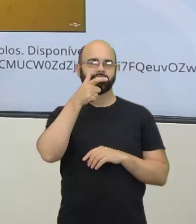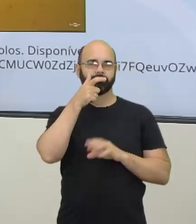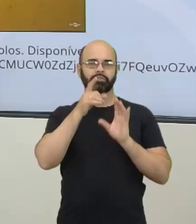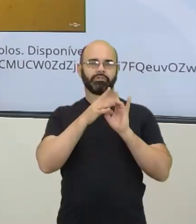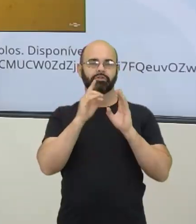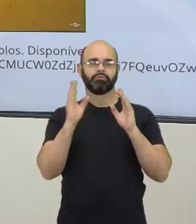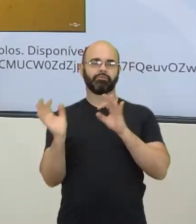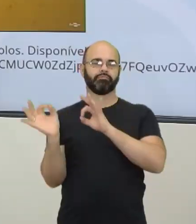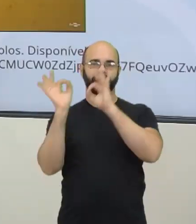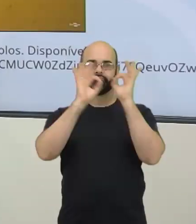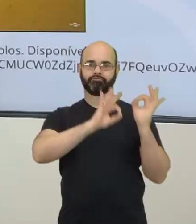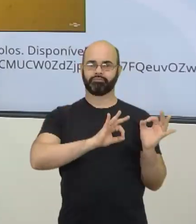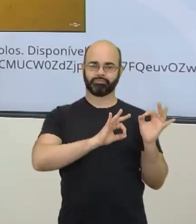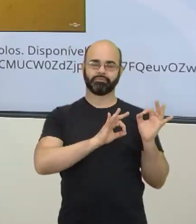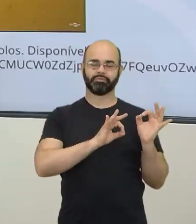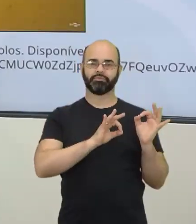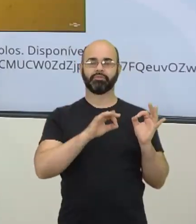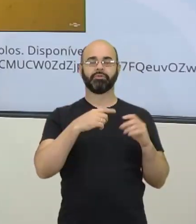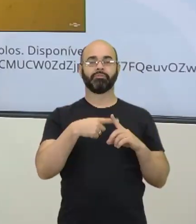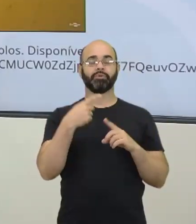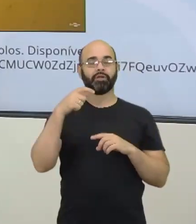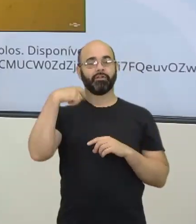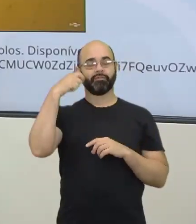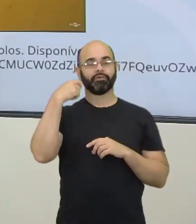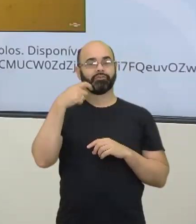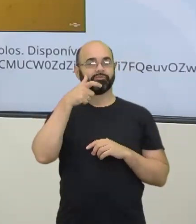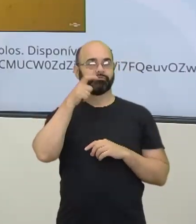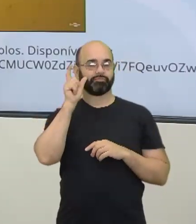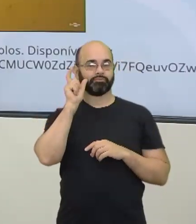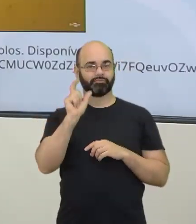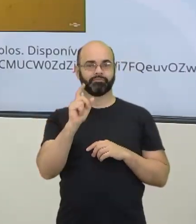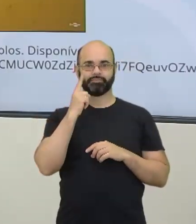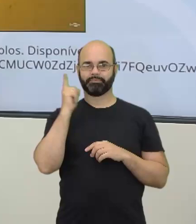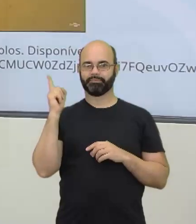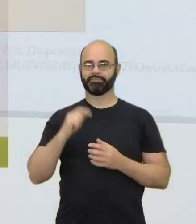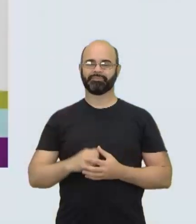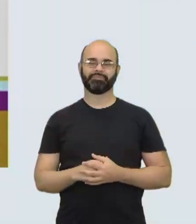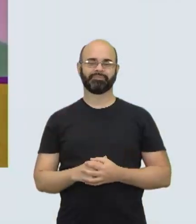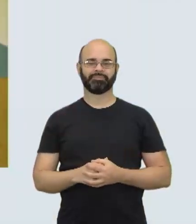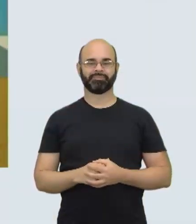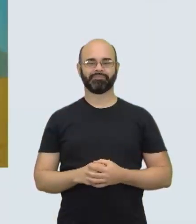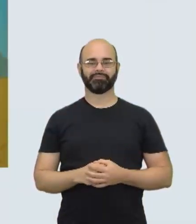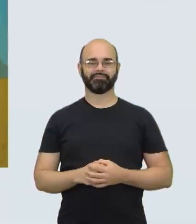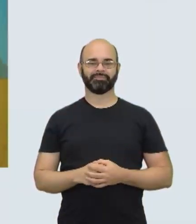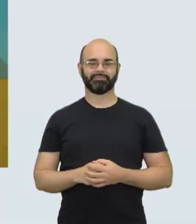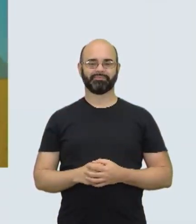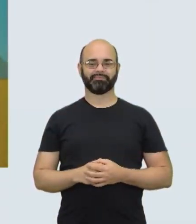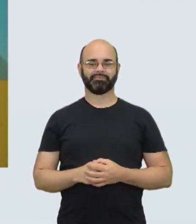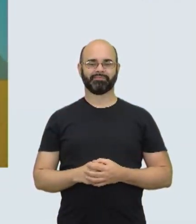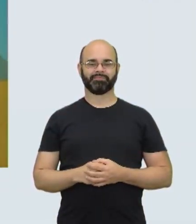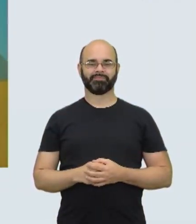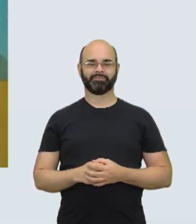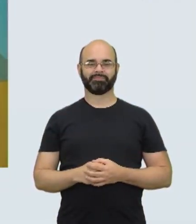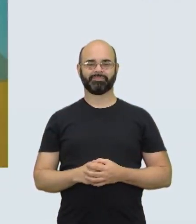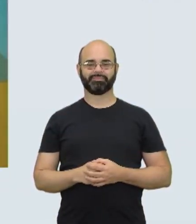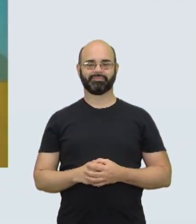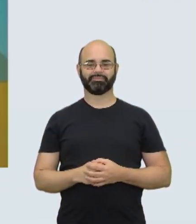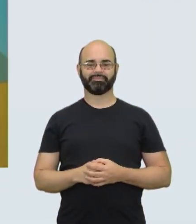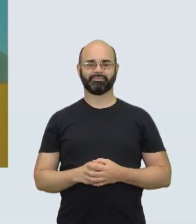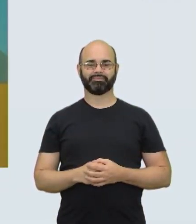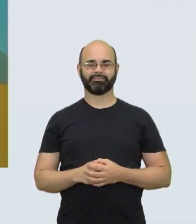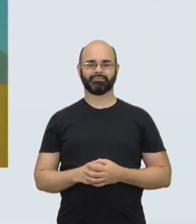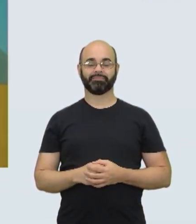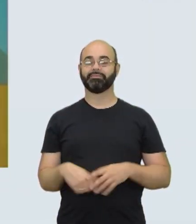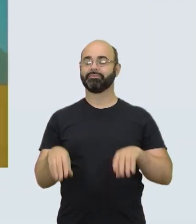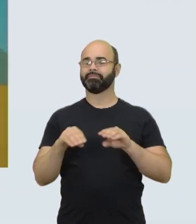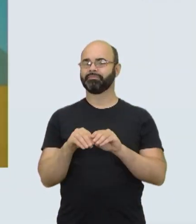na íntegra, que é um vídeo muito interessante, tá? E muito educativo. Vamos lá ver. A Embrapa Solos quer deixar